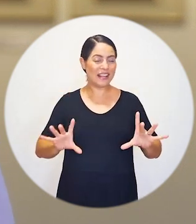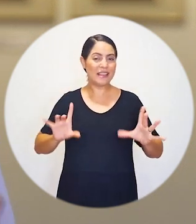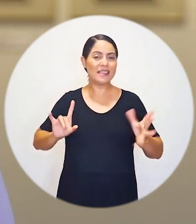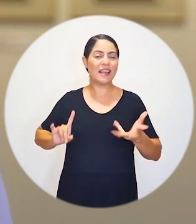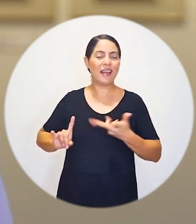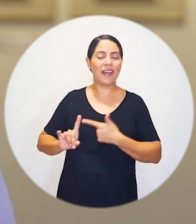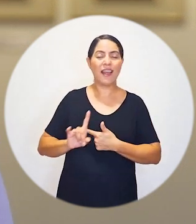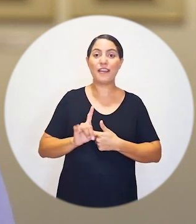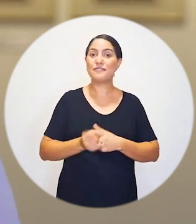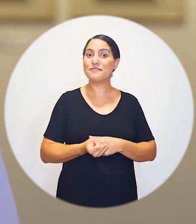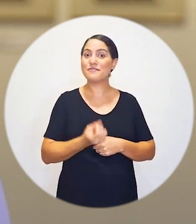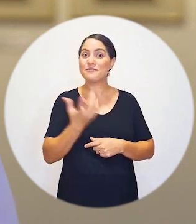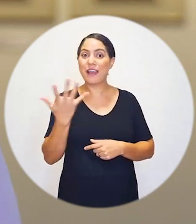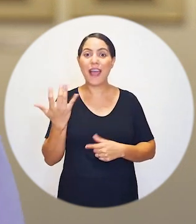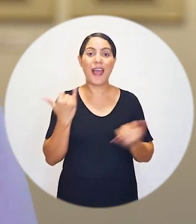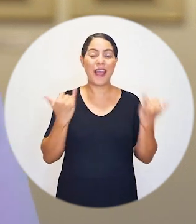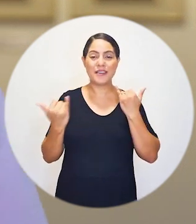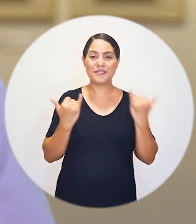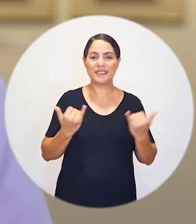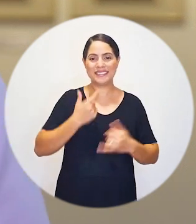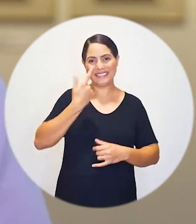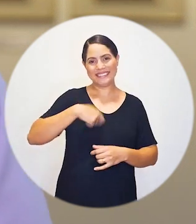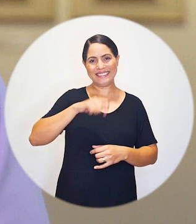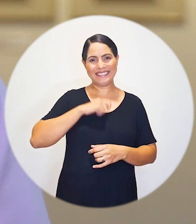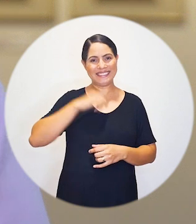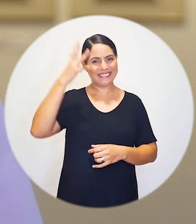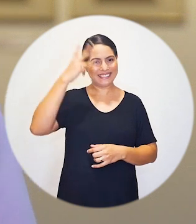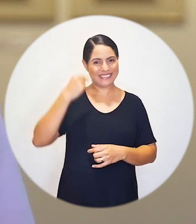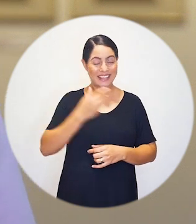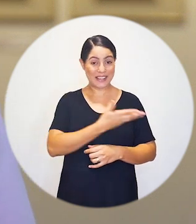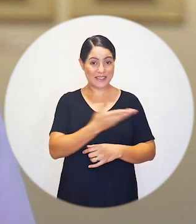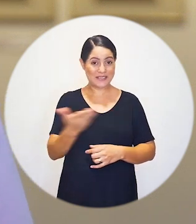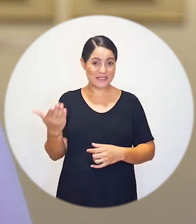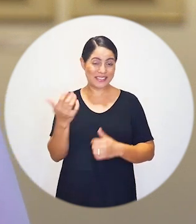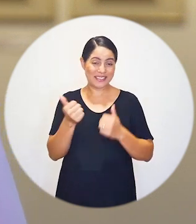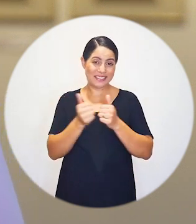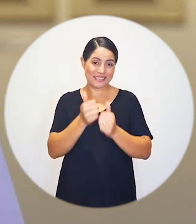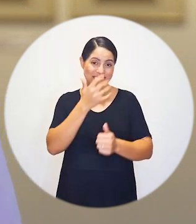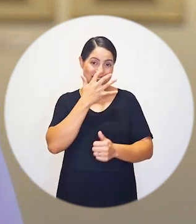acompanhar entrevistas especiais, matérias exclusivas e muito mais. Eu sou